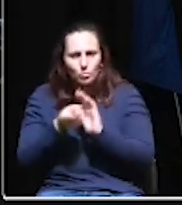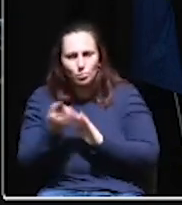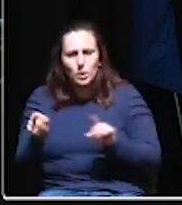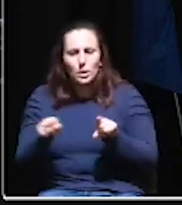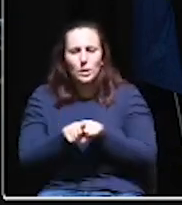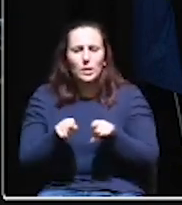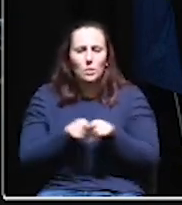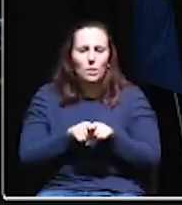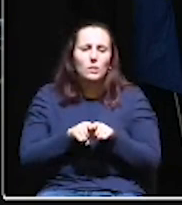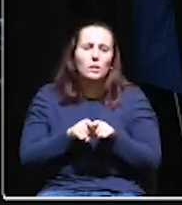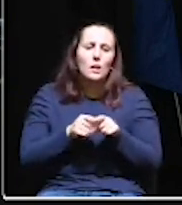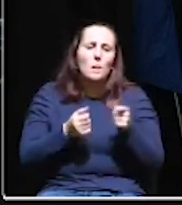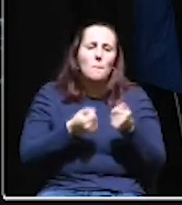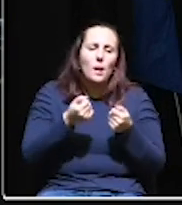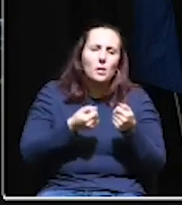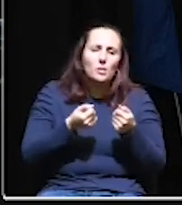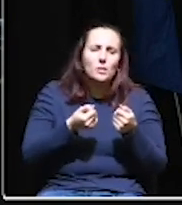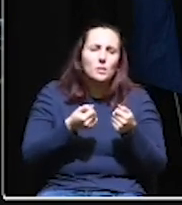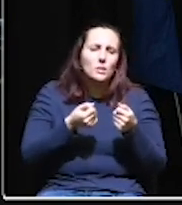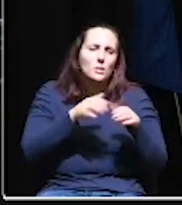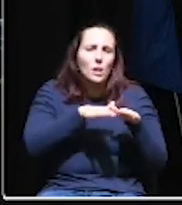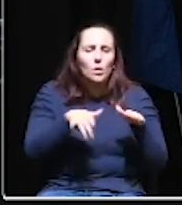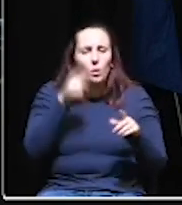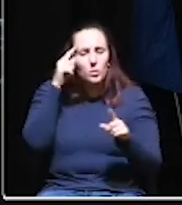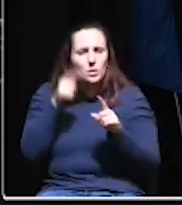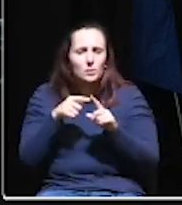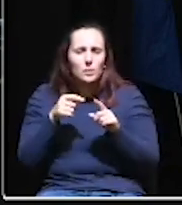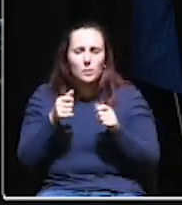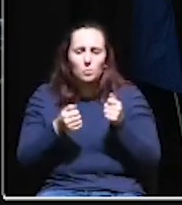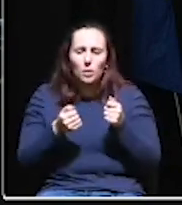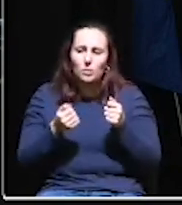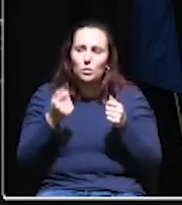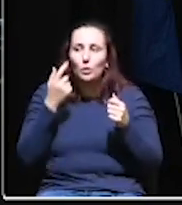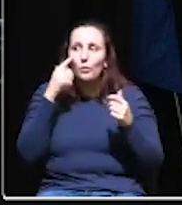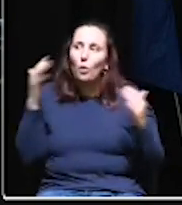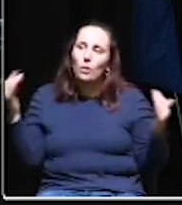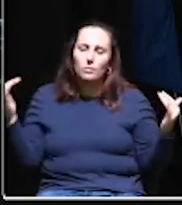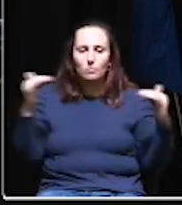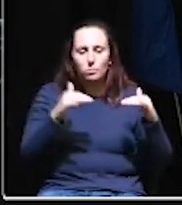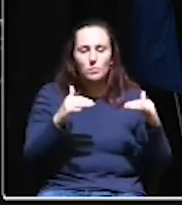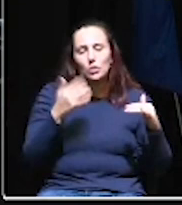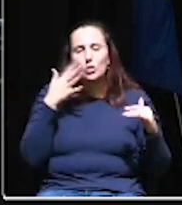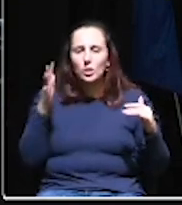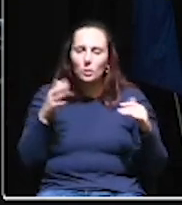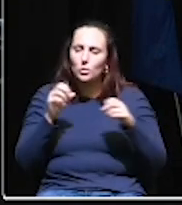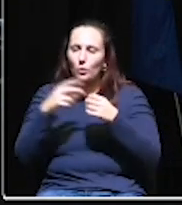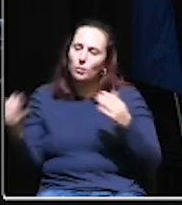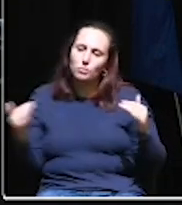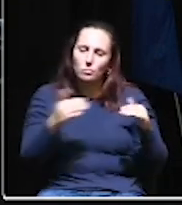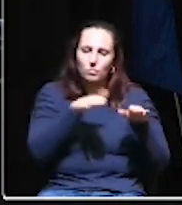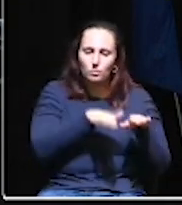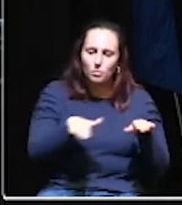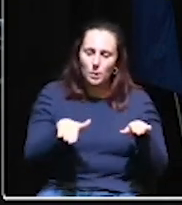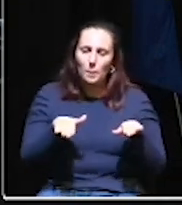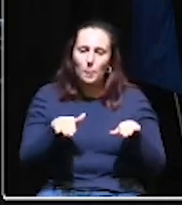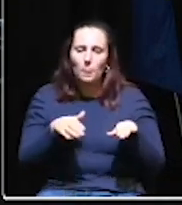parques dissuasores e, teoricamente, seriam para as pessoas que vêm de fora lá deixarem o carro. Mas sabemos que a verdadeira dissuasão começa à